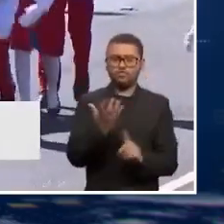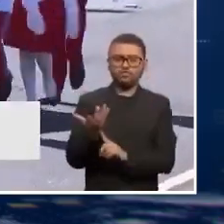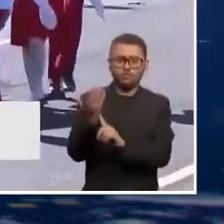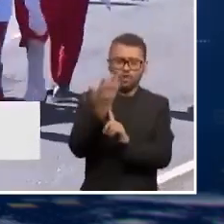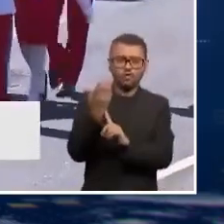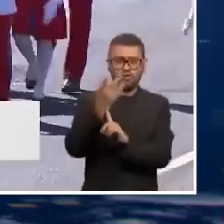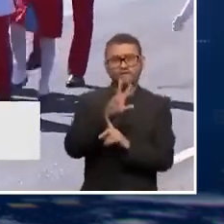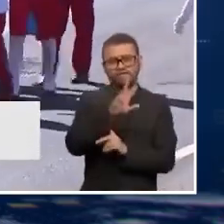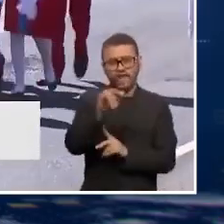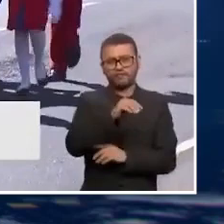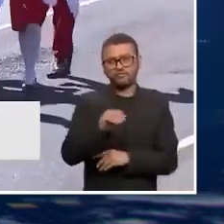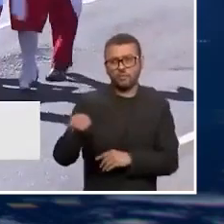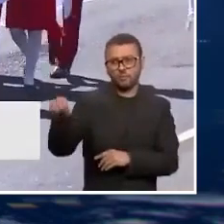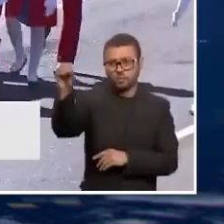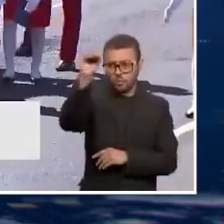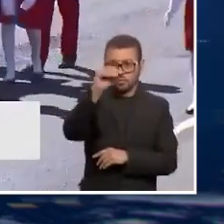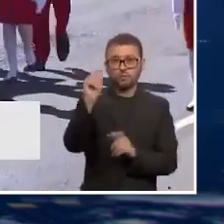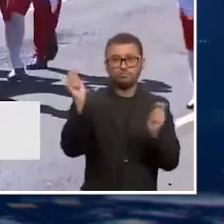é contigo.